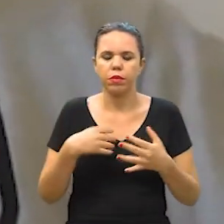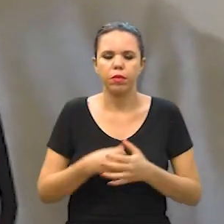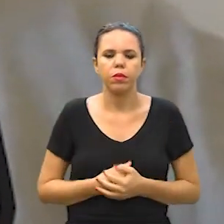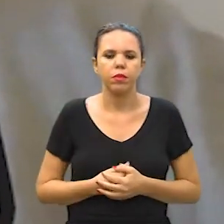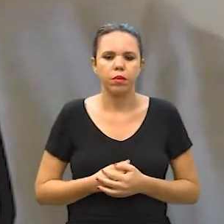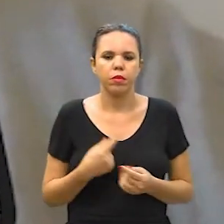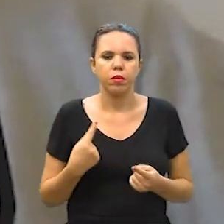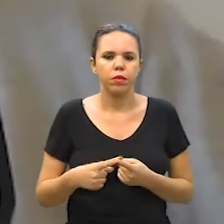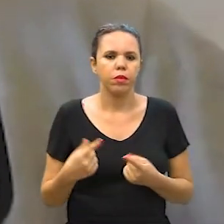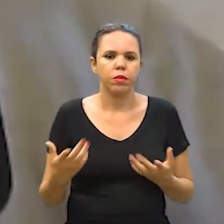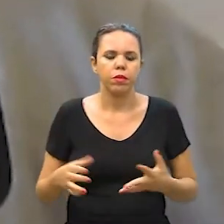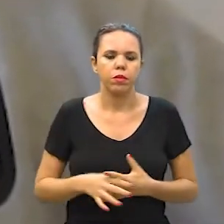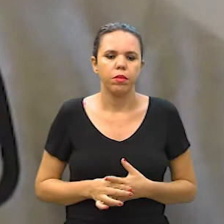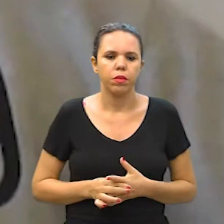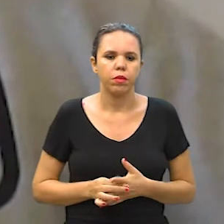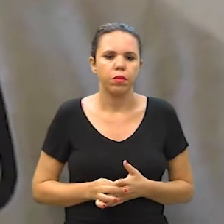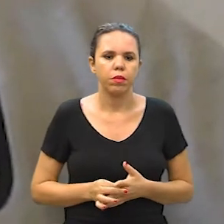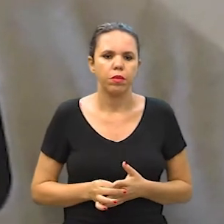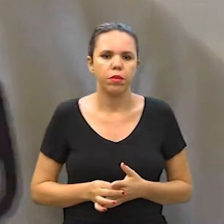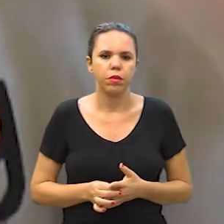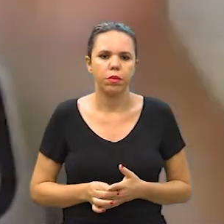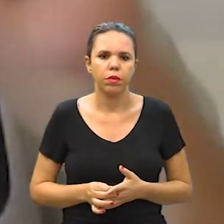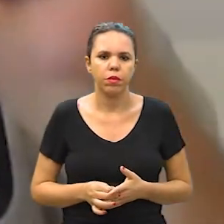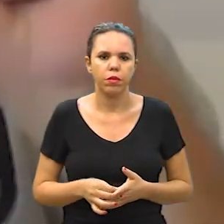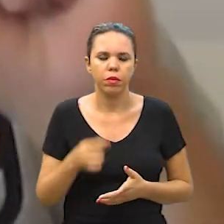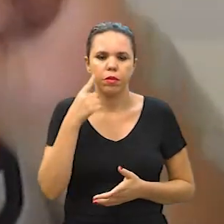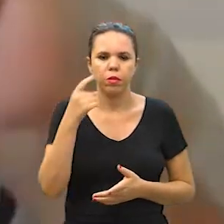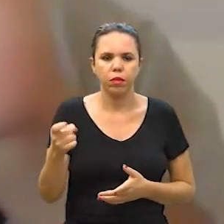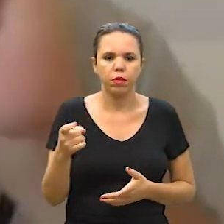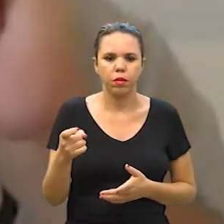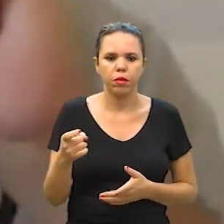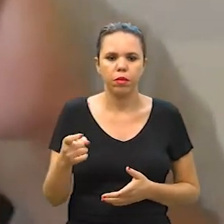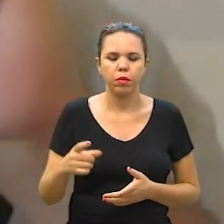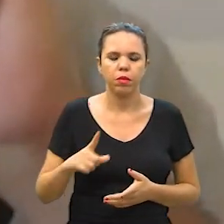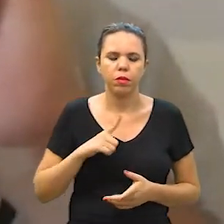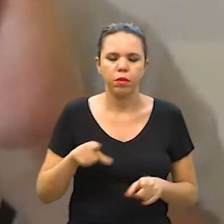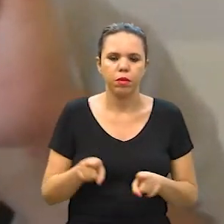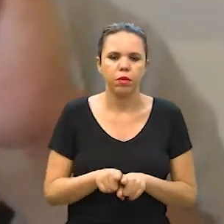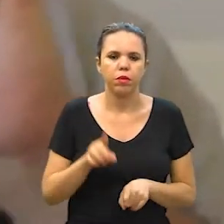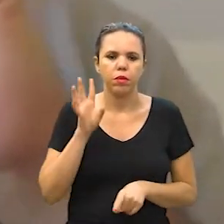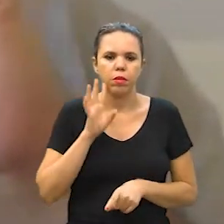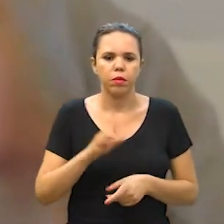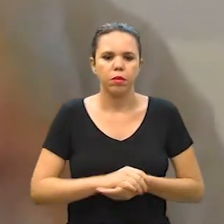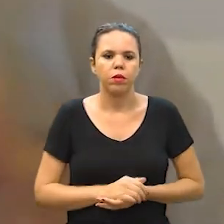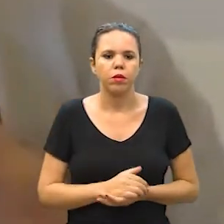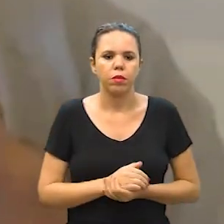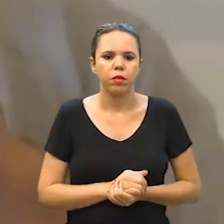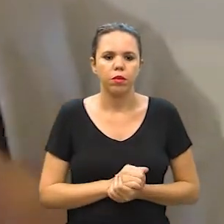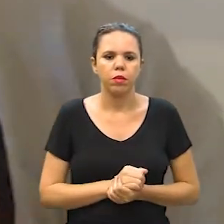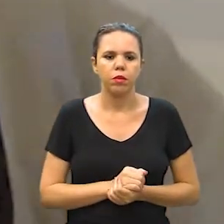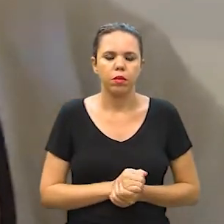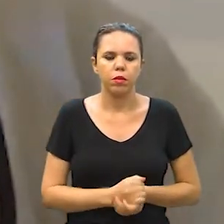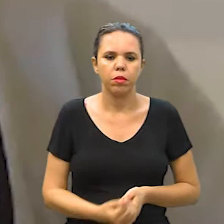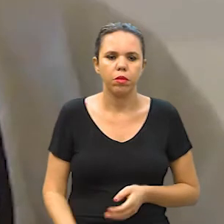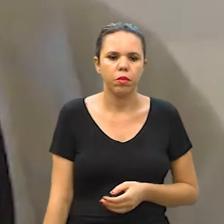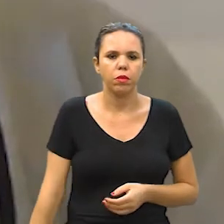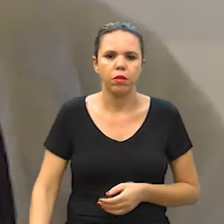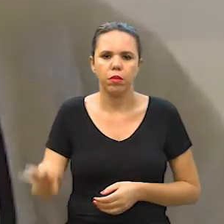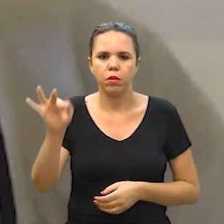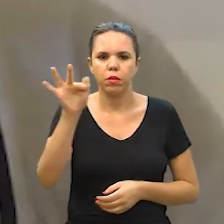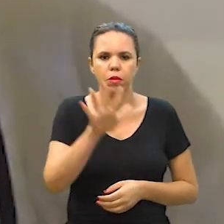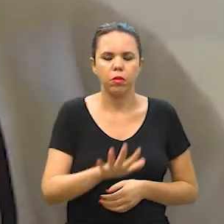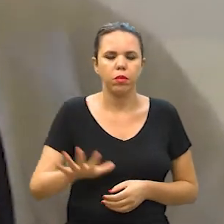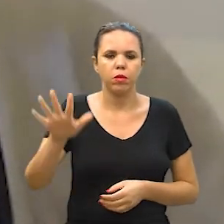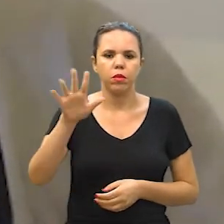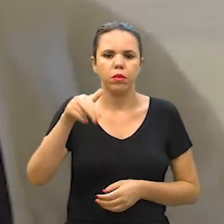André, porque é super interessante. A gente também, olha que bacana, no caso das